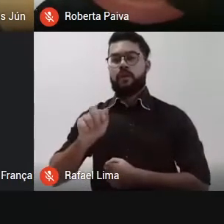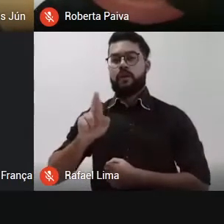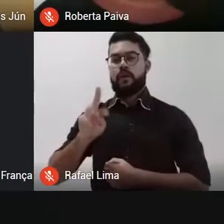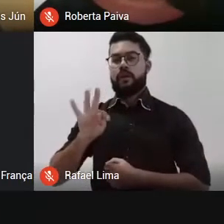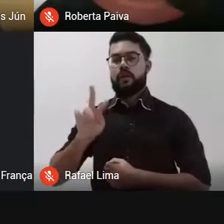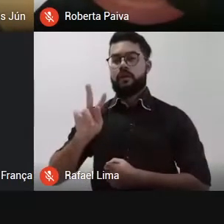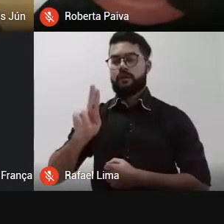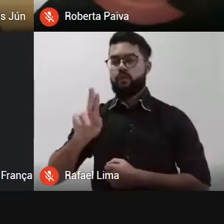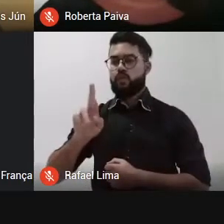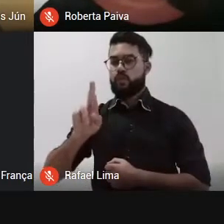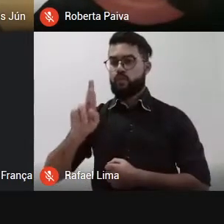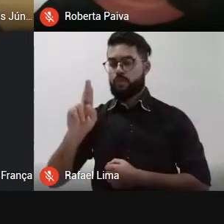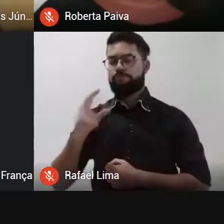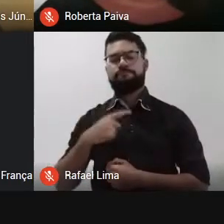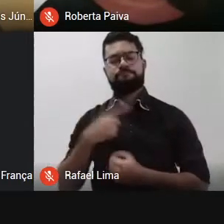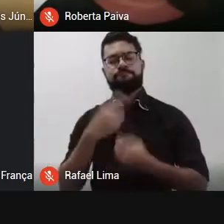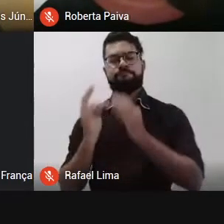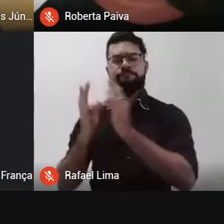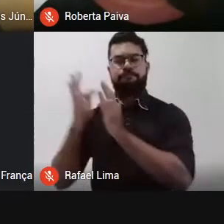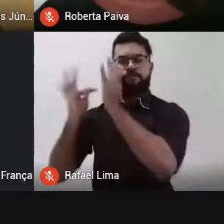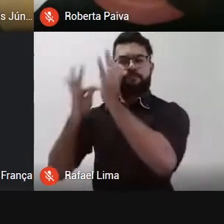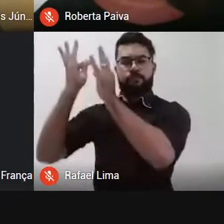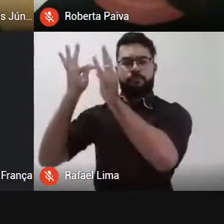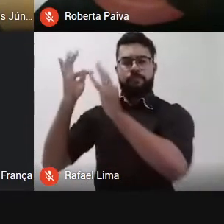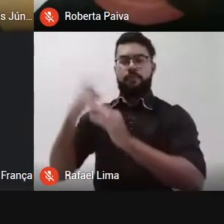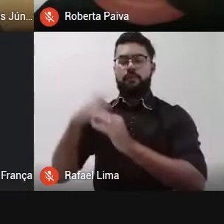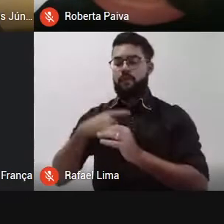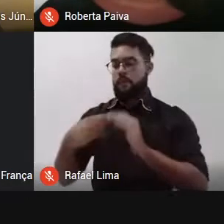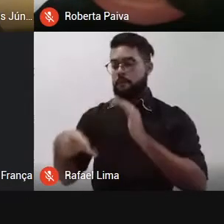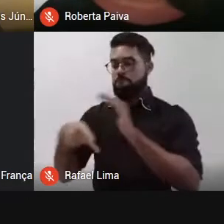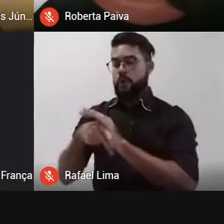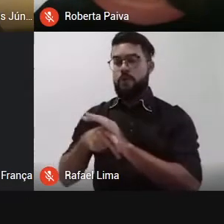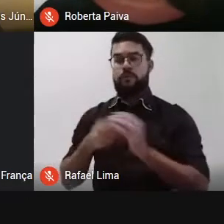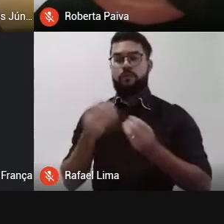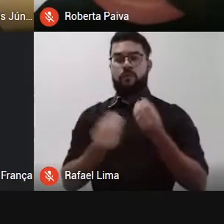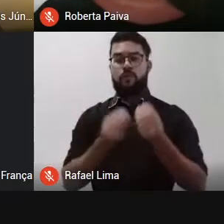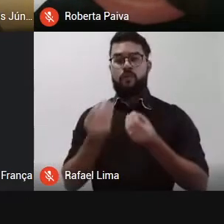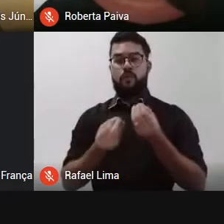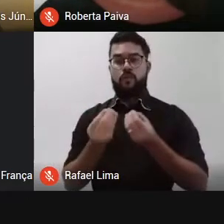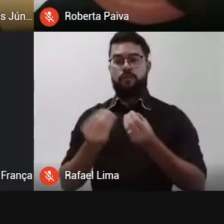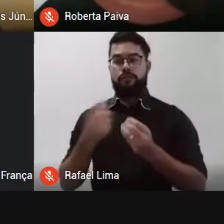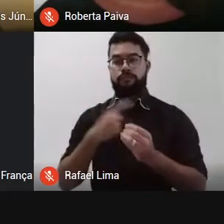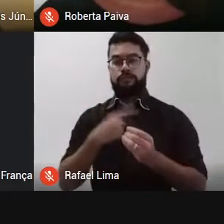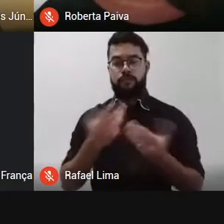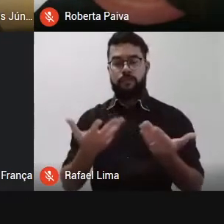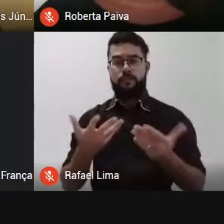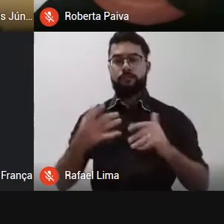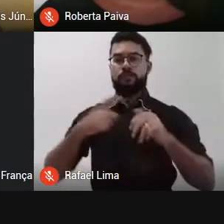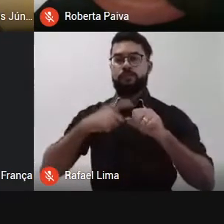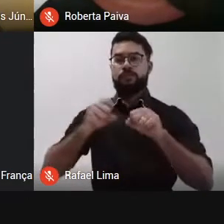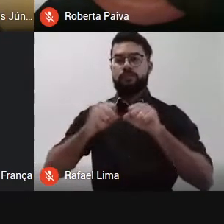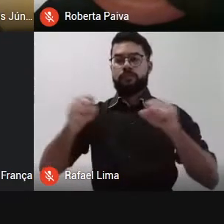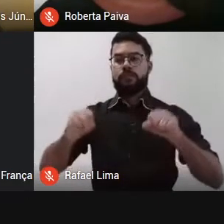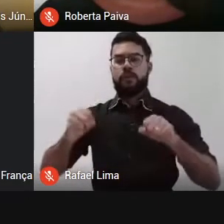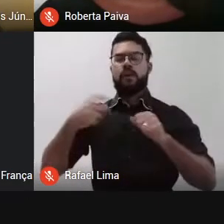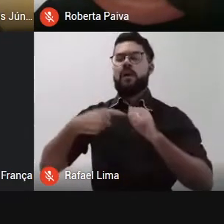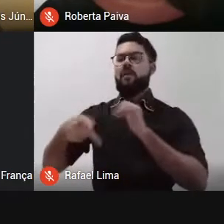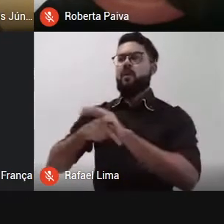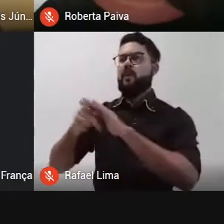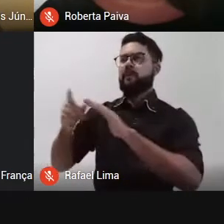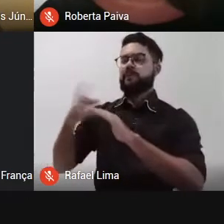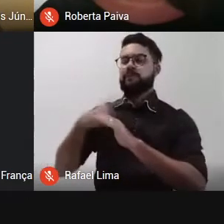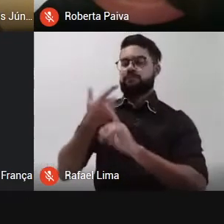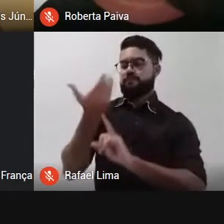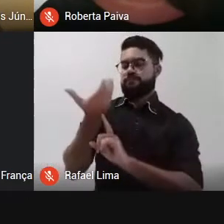ecológica com a mesma tecnologia que é aplicada de construção, né, daquelas cisternas que recolhe água da chuva, que é cônica. Então, a